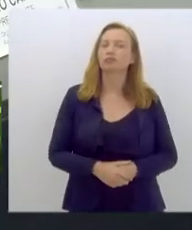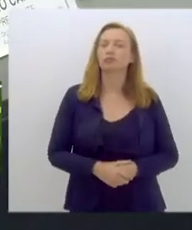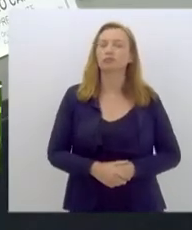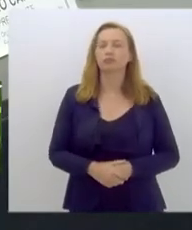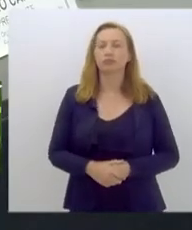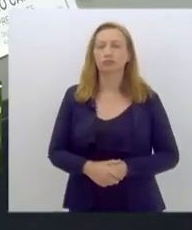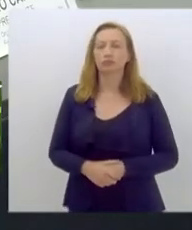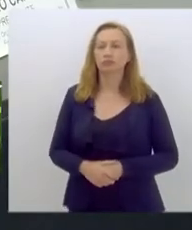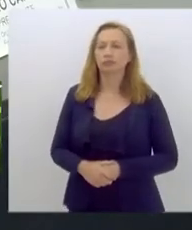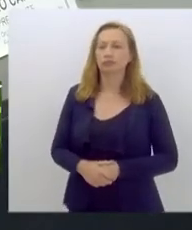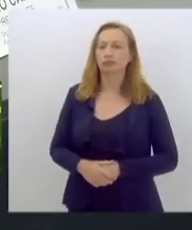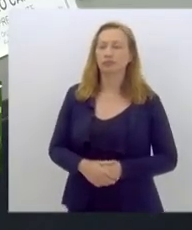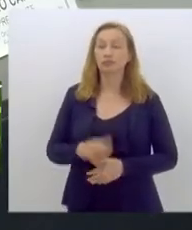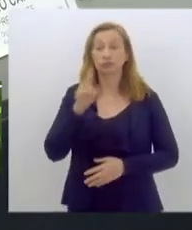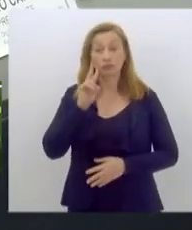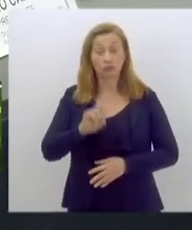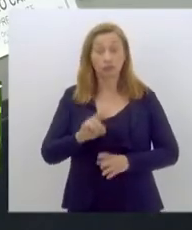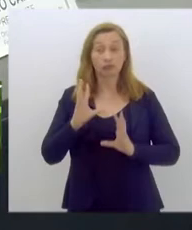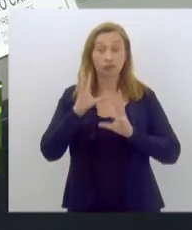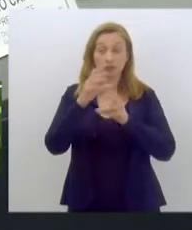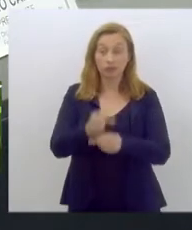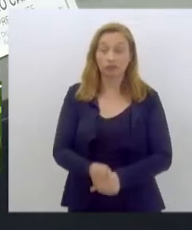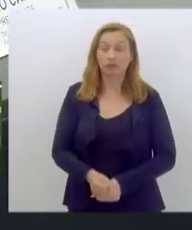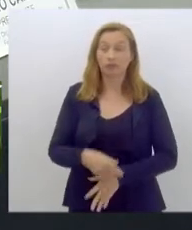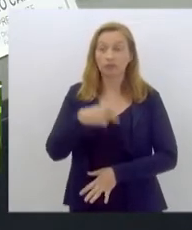irei apenas ver a conclusão do parecer.